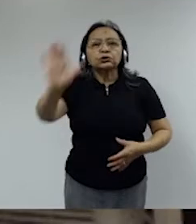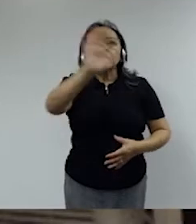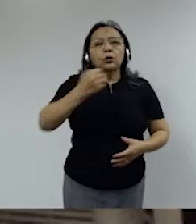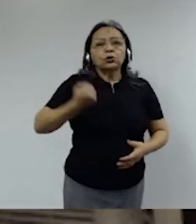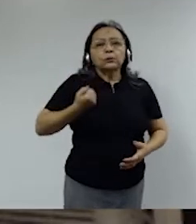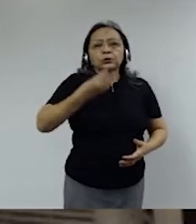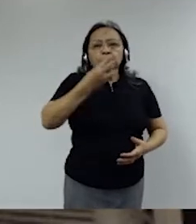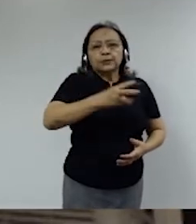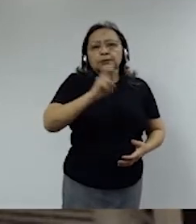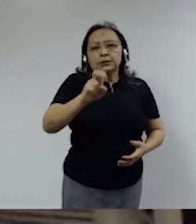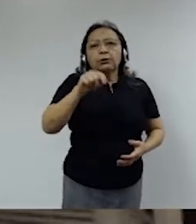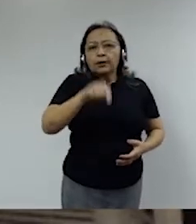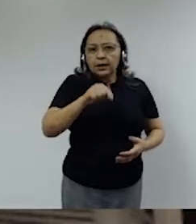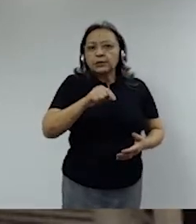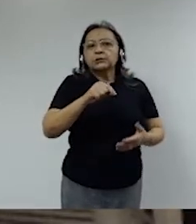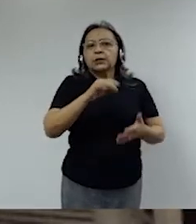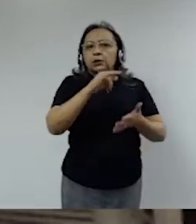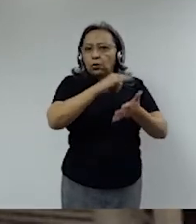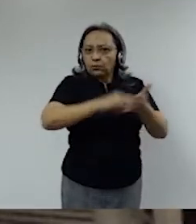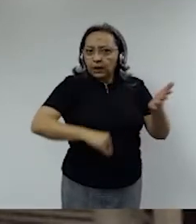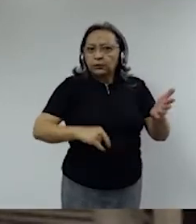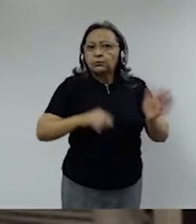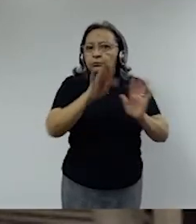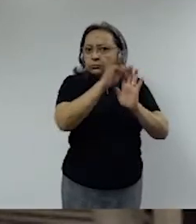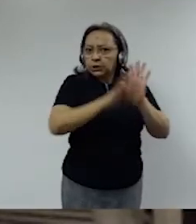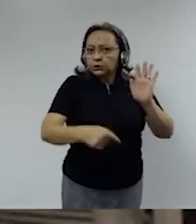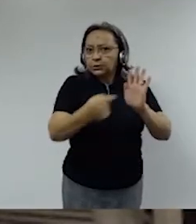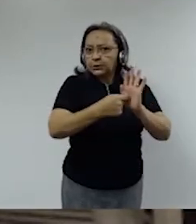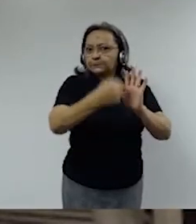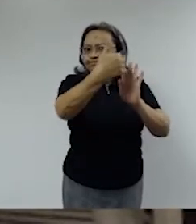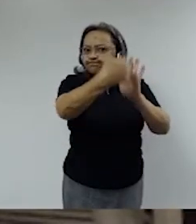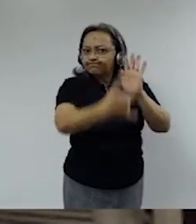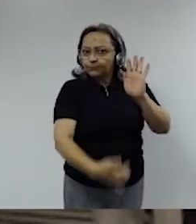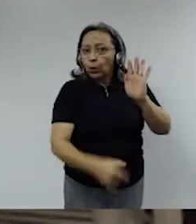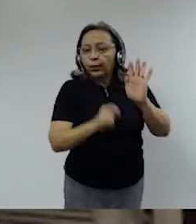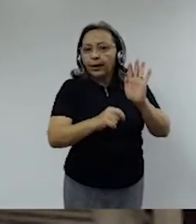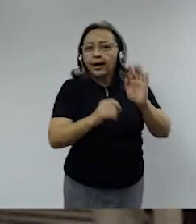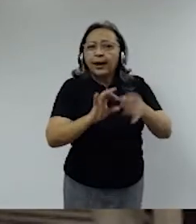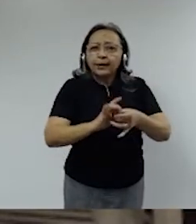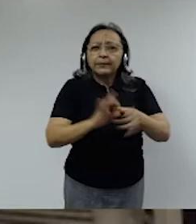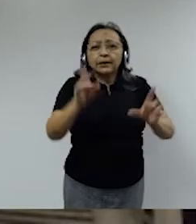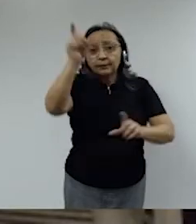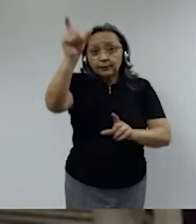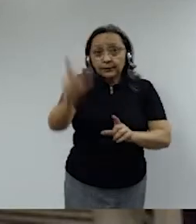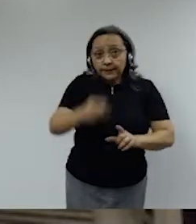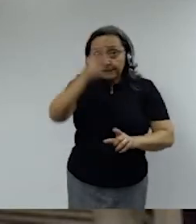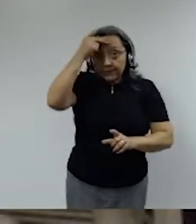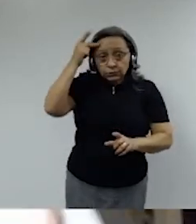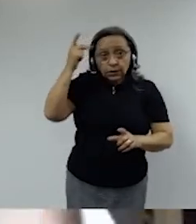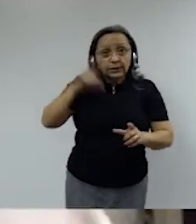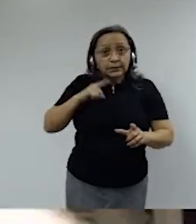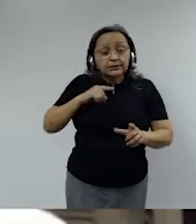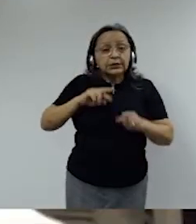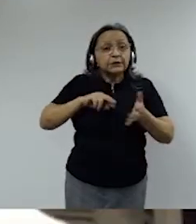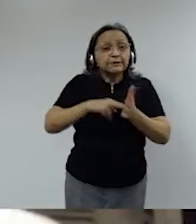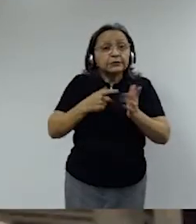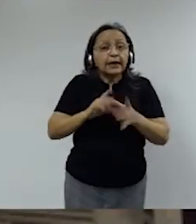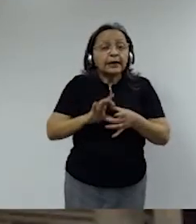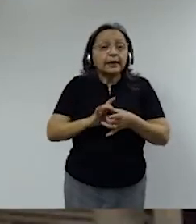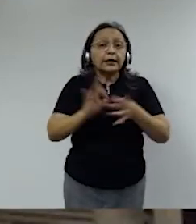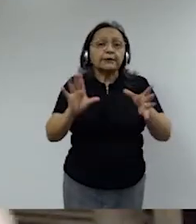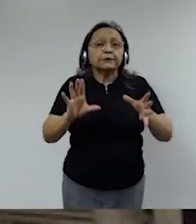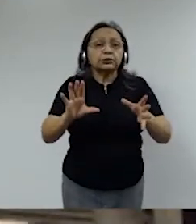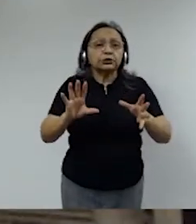nesse Comentário Geral 35, textualmente diz assim: a liberdade da pessoa diz respeito a estar livre de confinamento